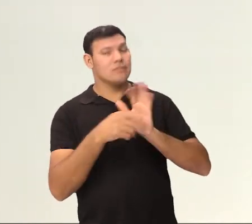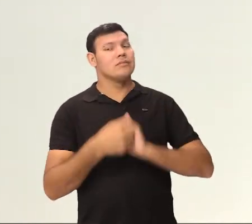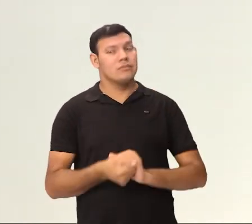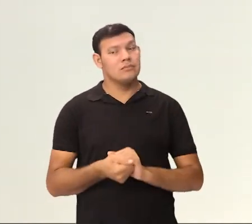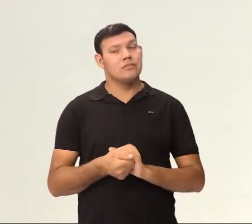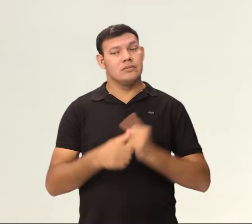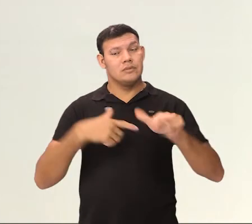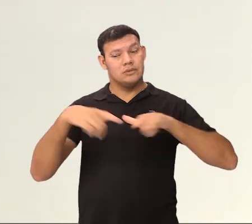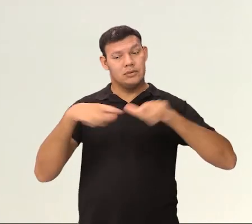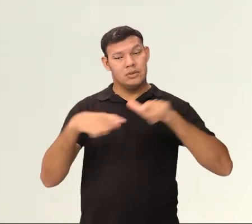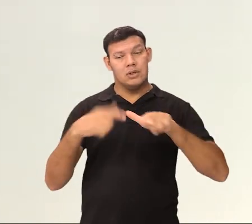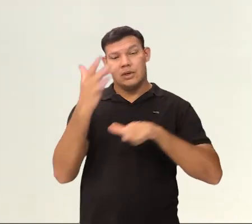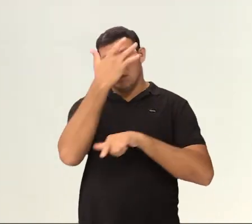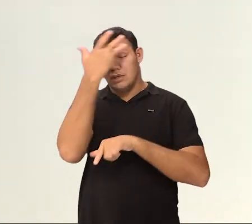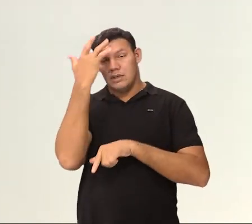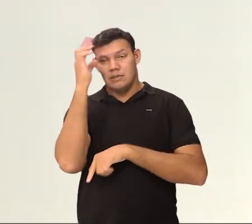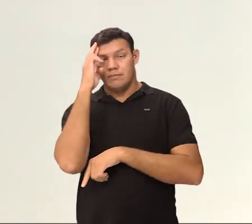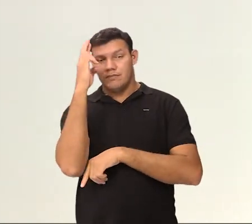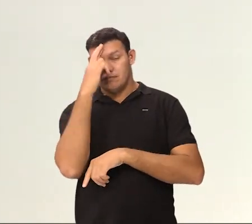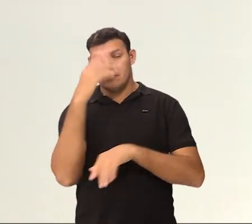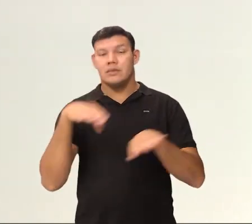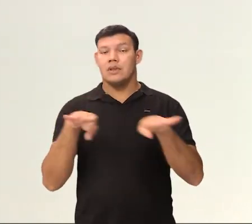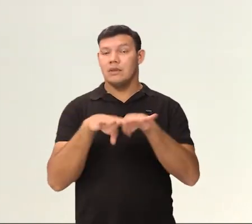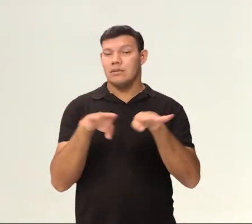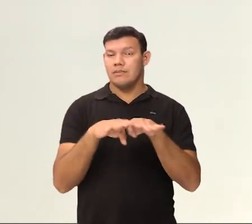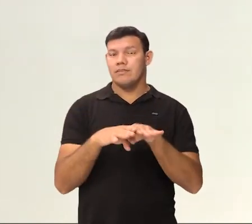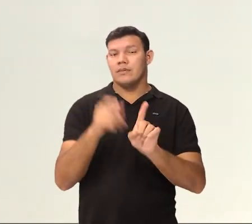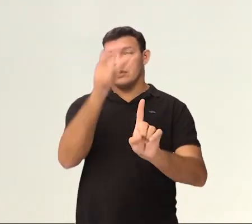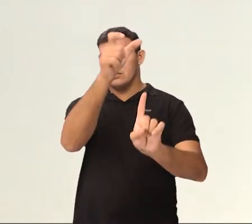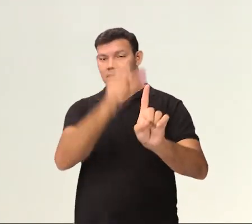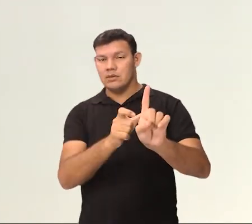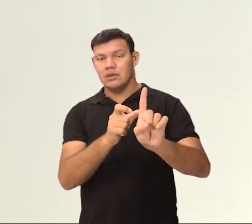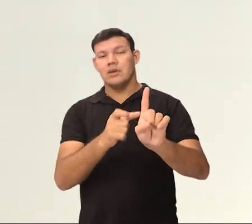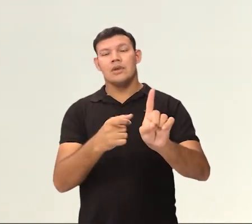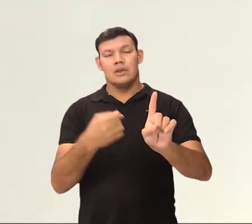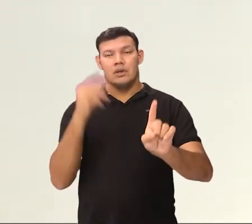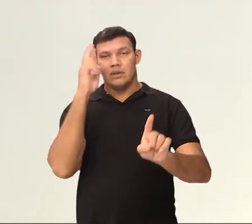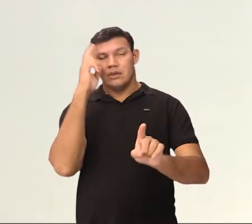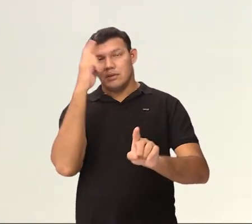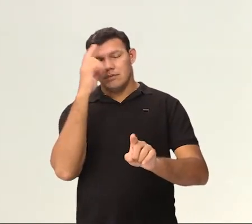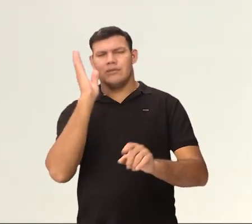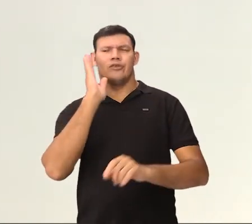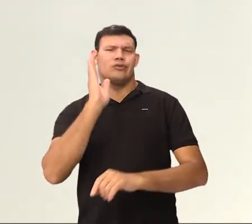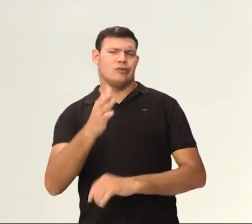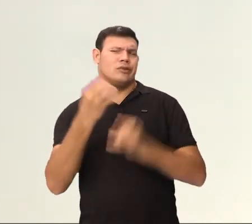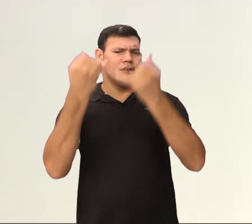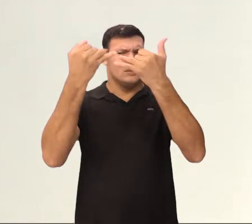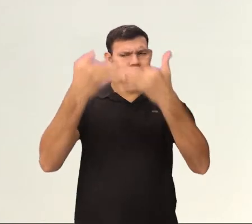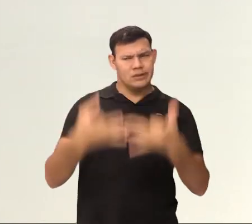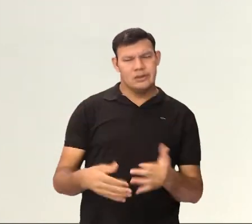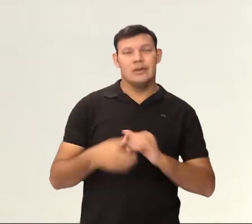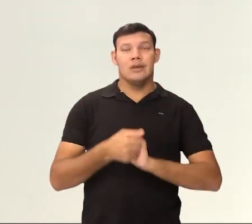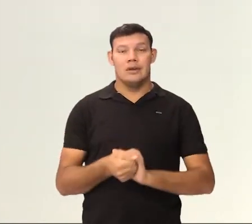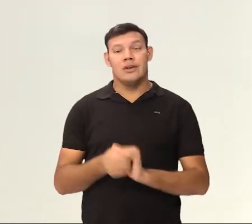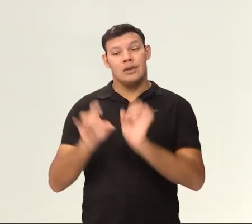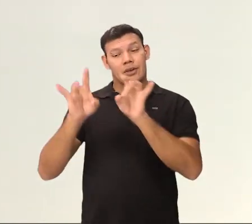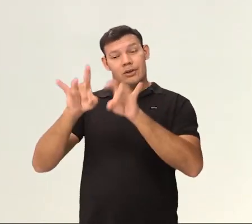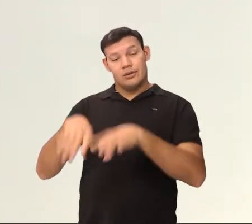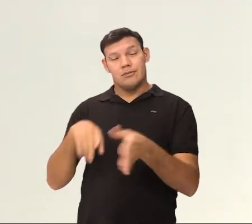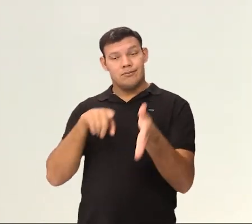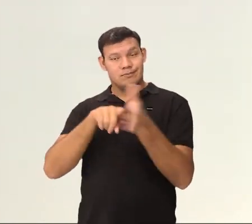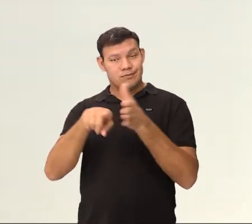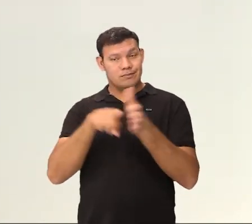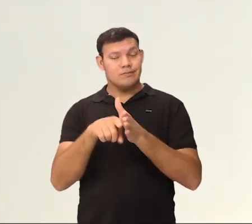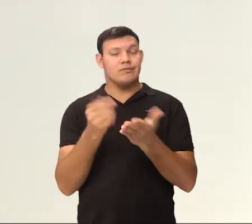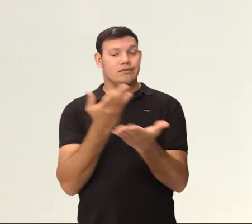parte também do trabalho do historiador, certo? Como também um sujeito histórico. E aí a gente já antecipou o